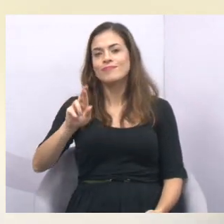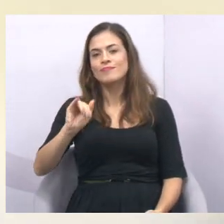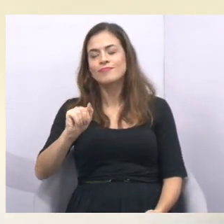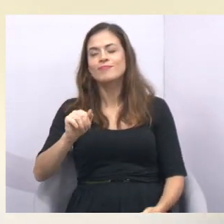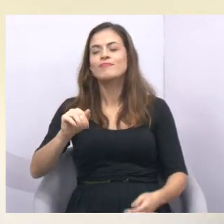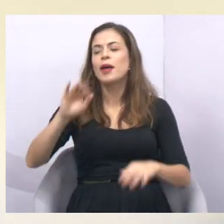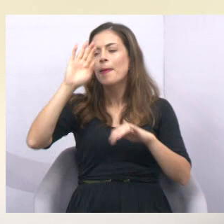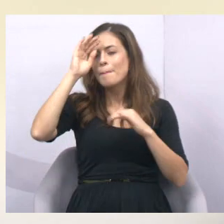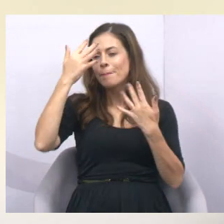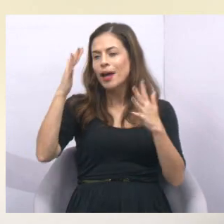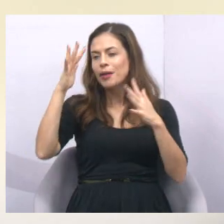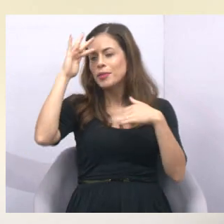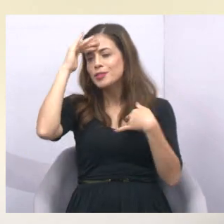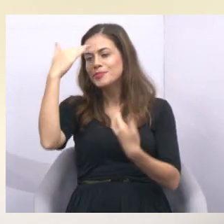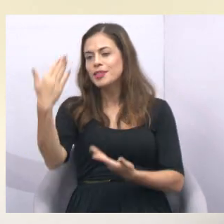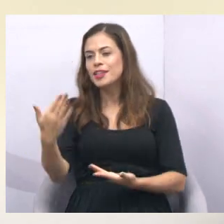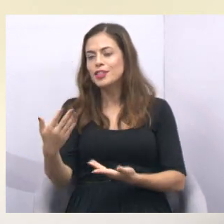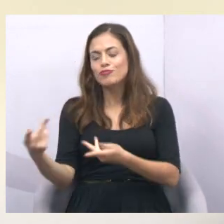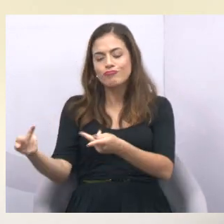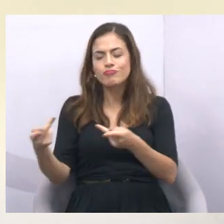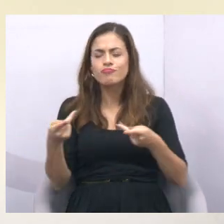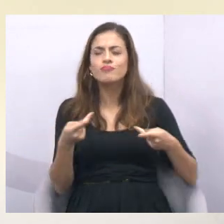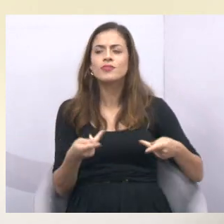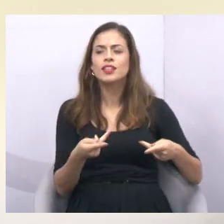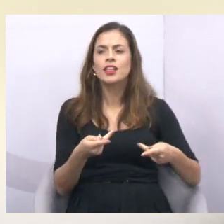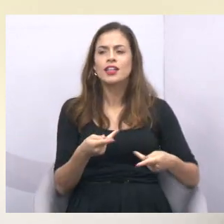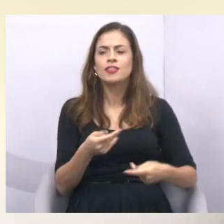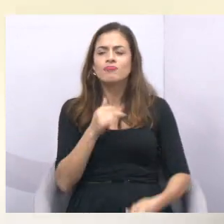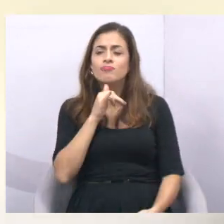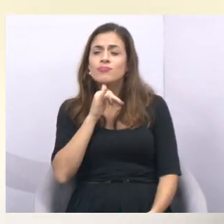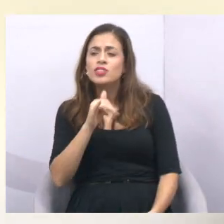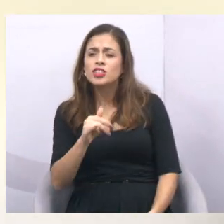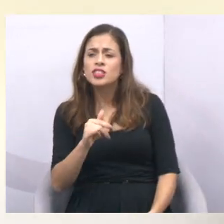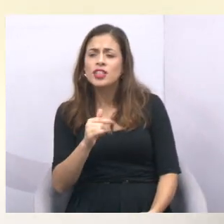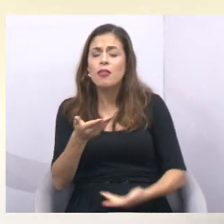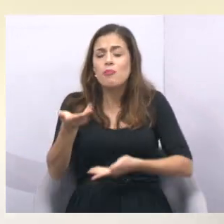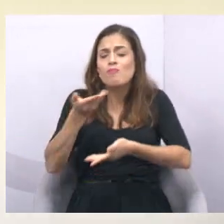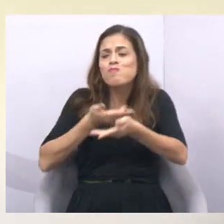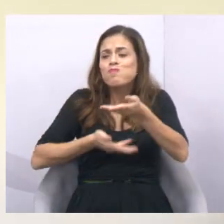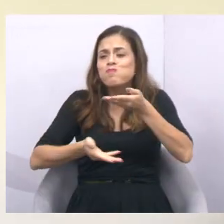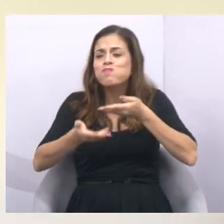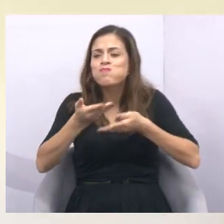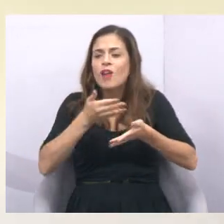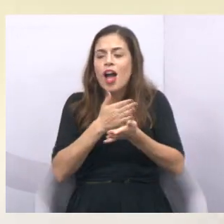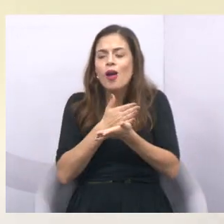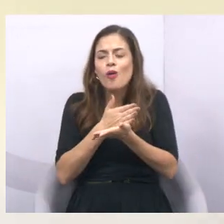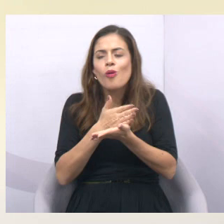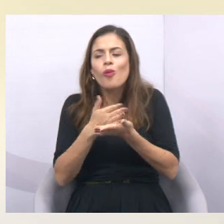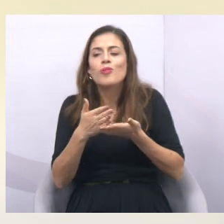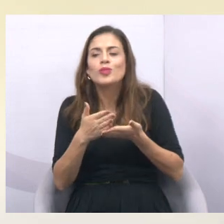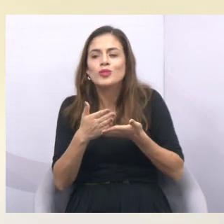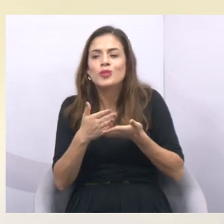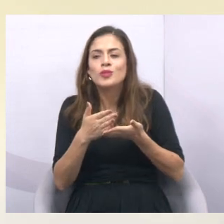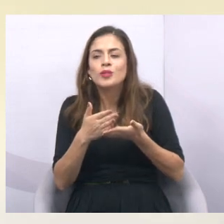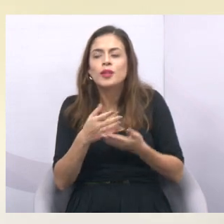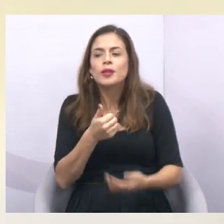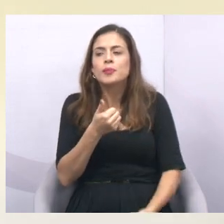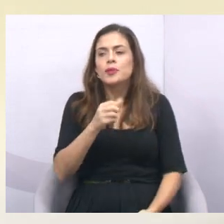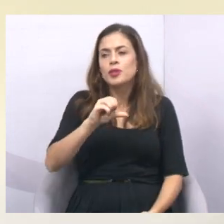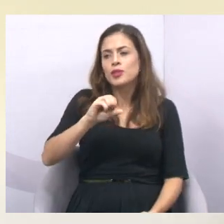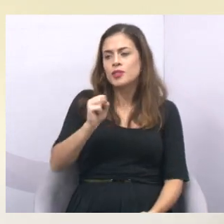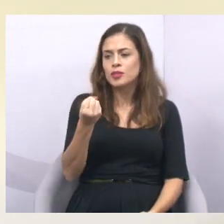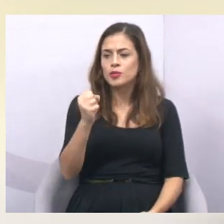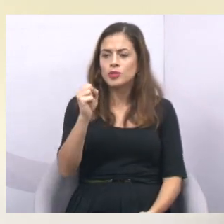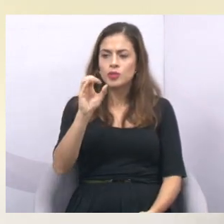convidado aqui para falar um pouquinho da minha relação com o Edivar. Essa relação que começou em 1980, se eu